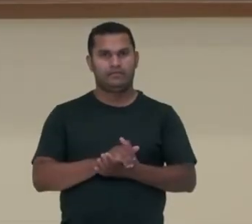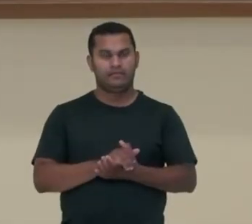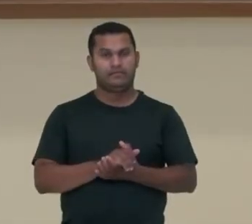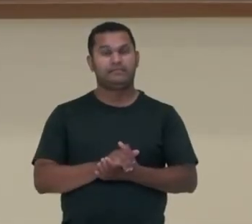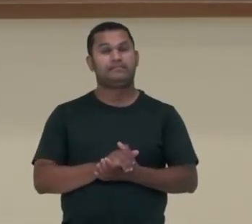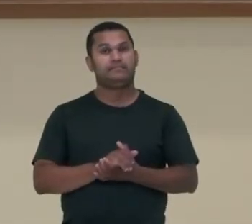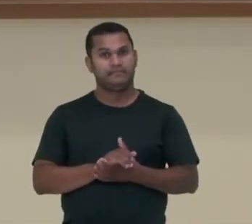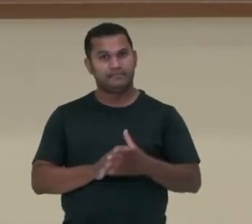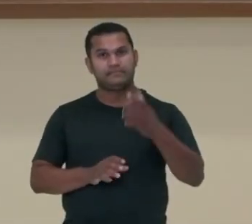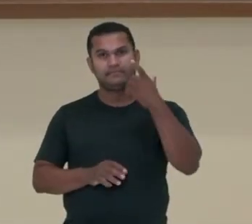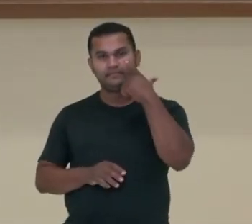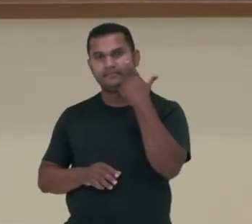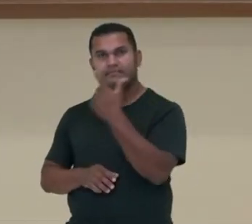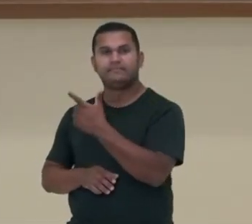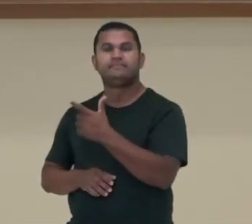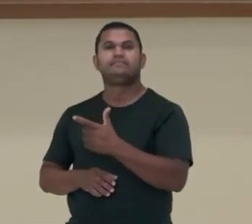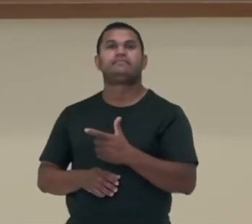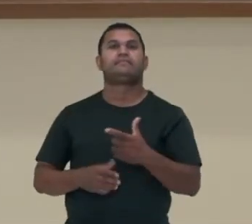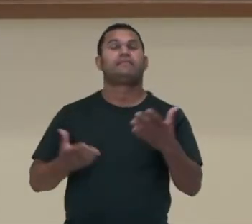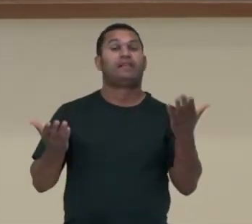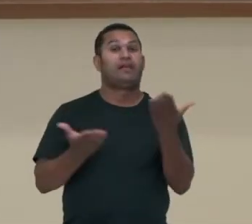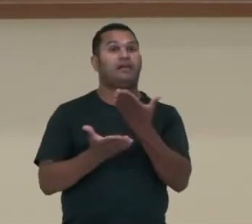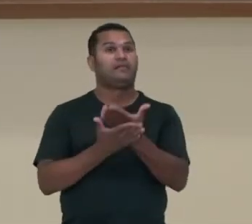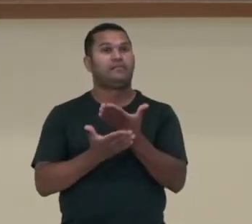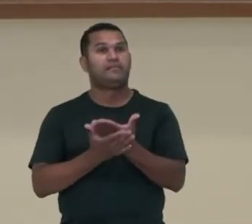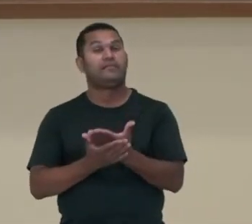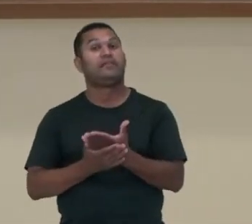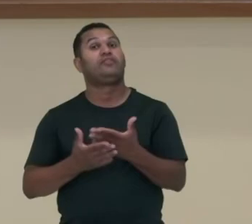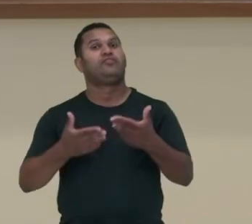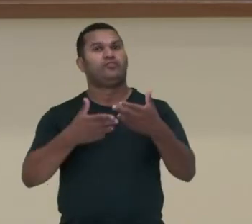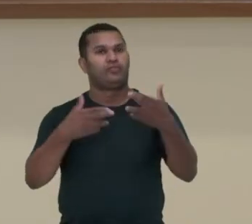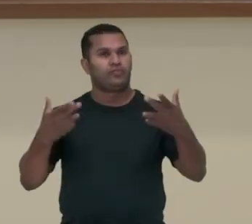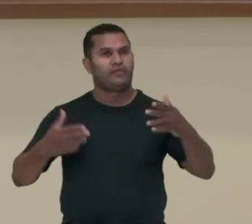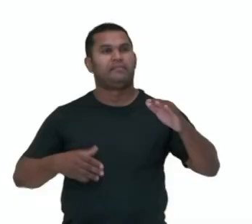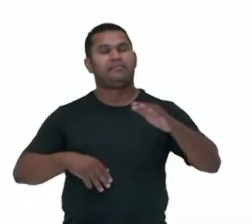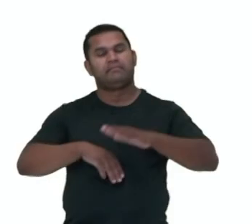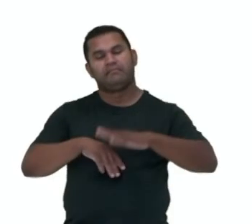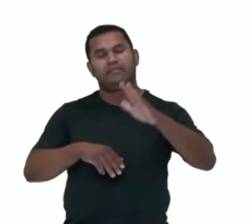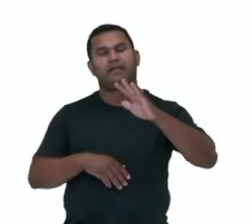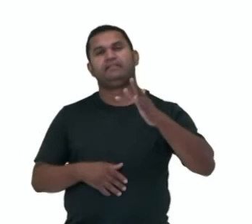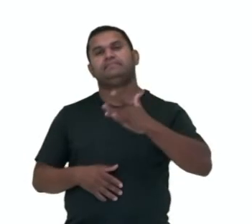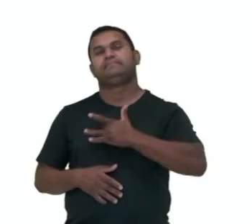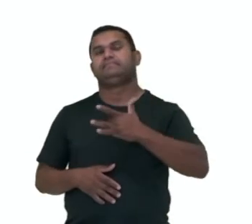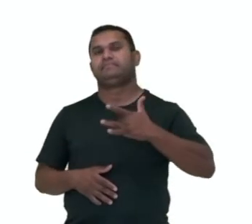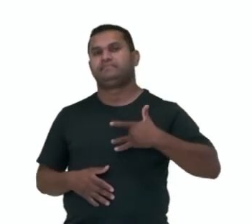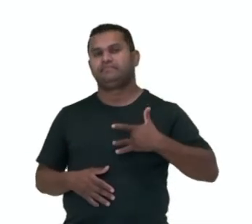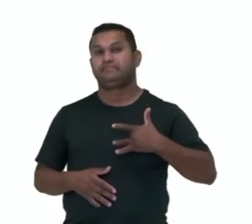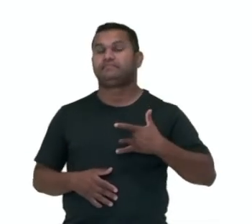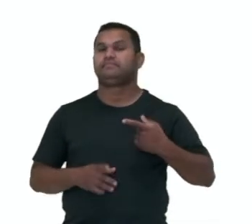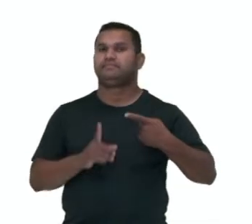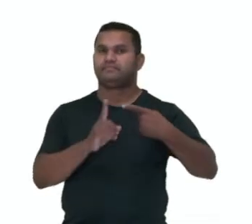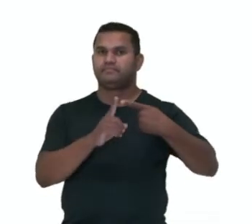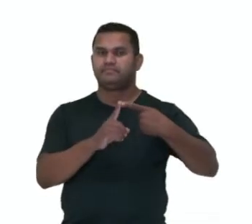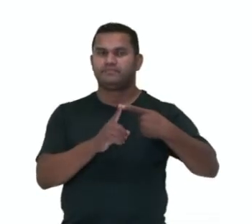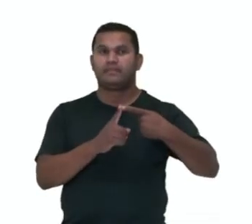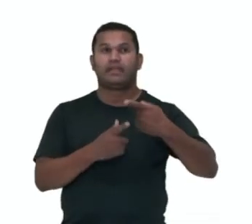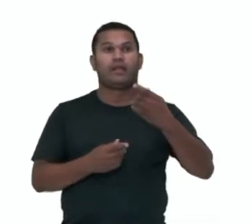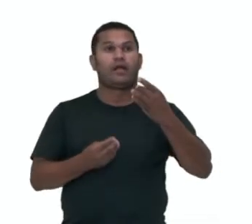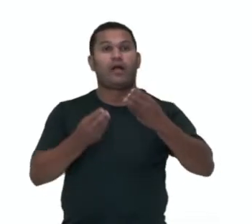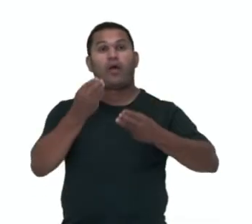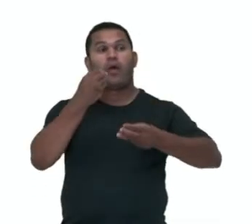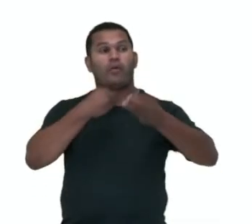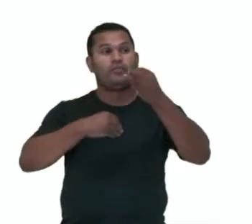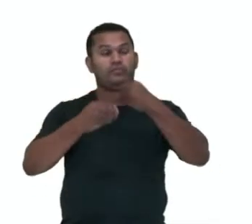Beleza, pessoal, então uma lista de agora de ações mais saudáveis, né? Consumo de alimentos in natura, ou seja, com